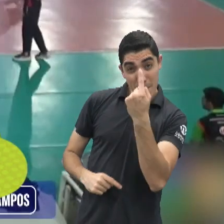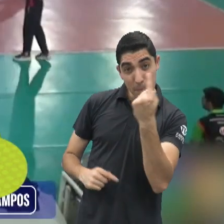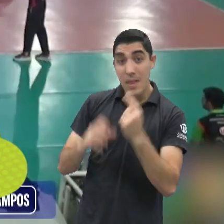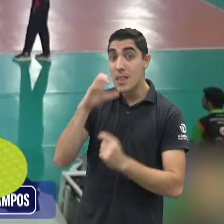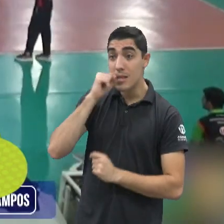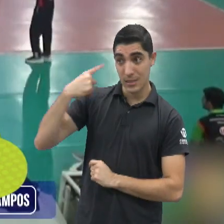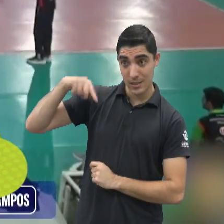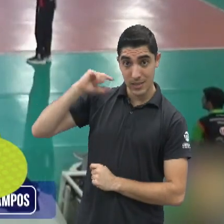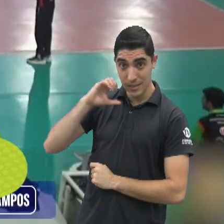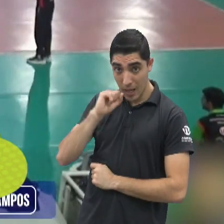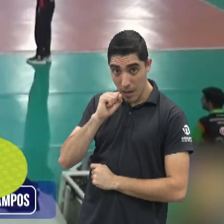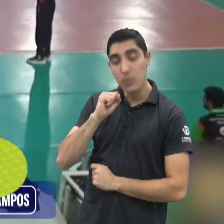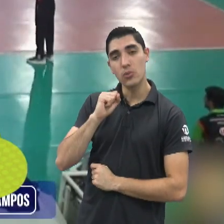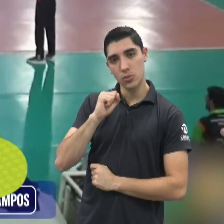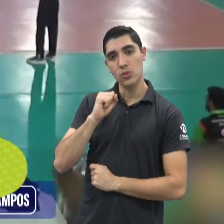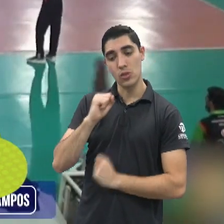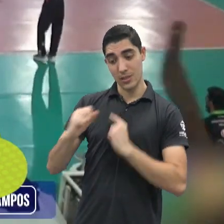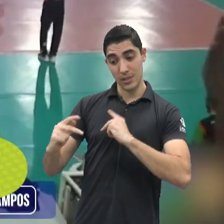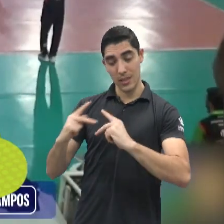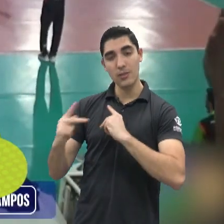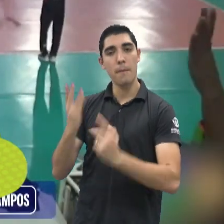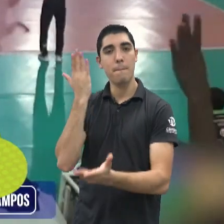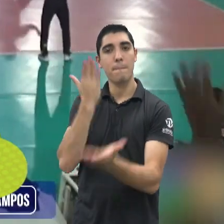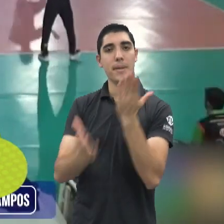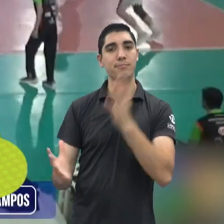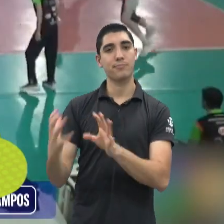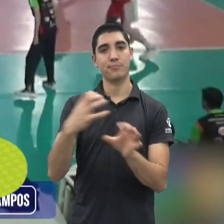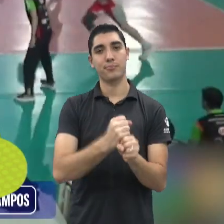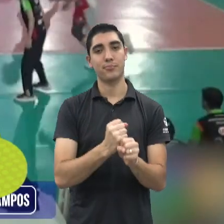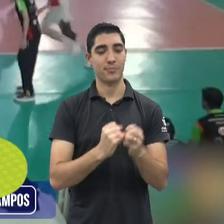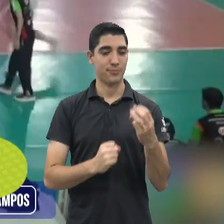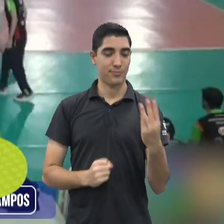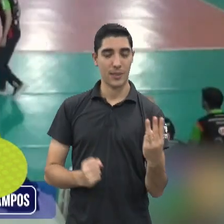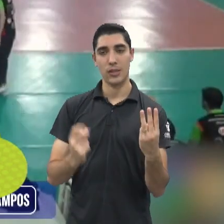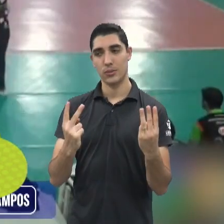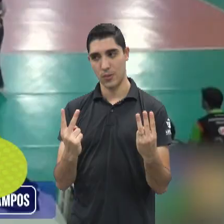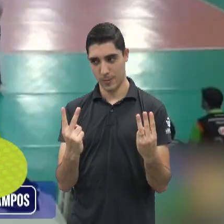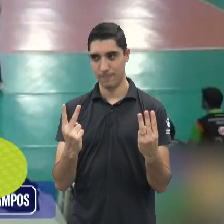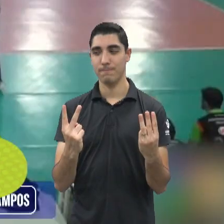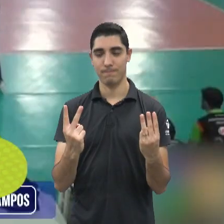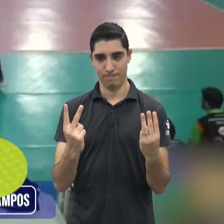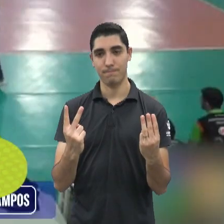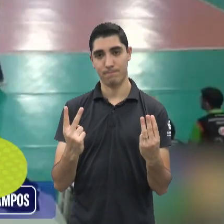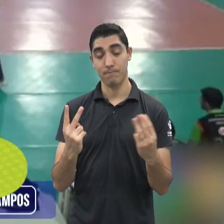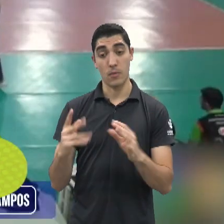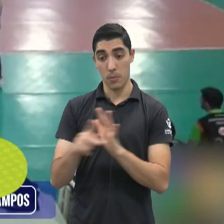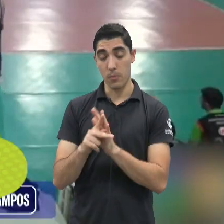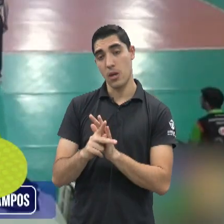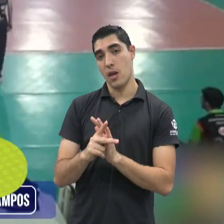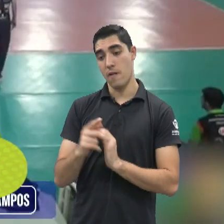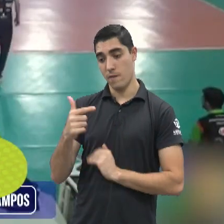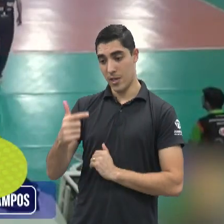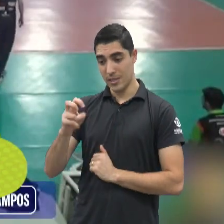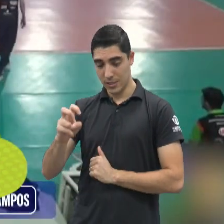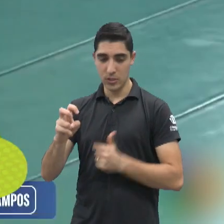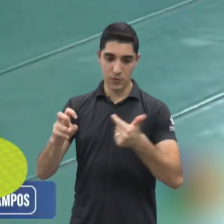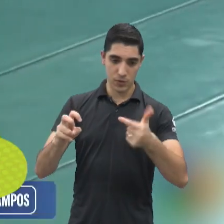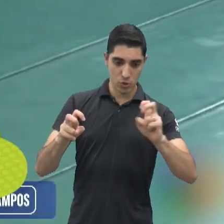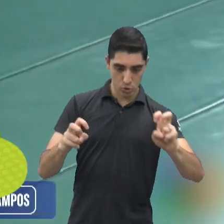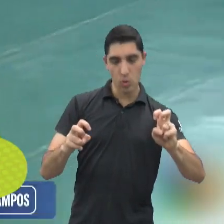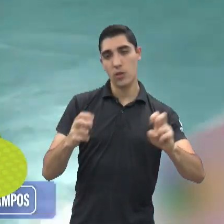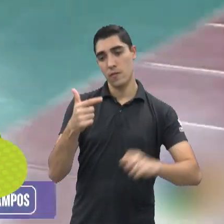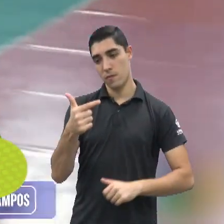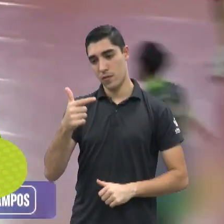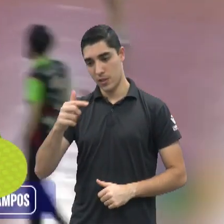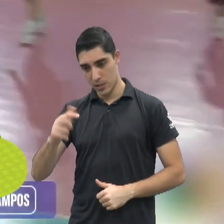sábado, o São José perdeu por 3-2, 3 sets a 2, com parciais de 25-22, 20-25,